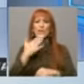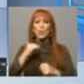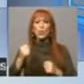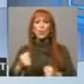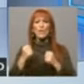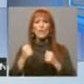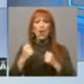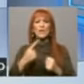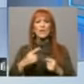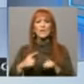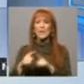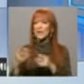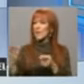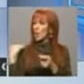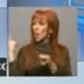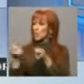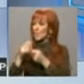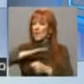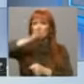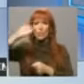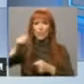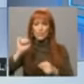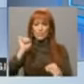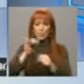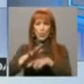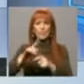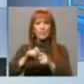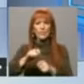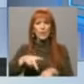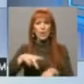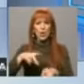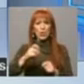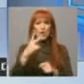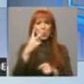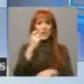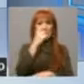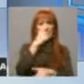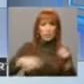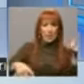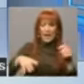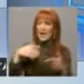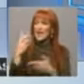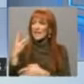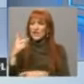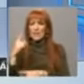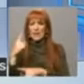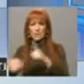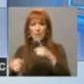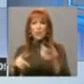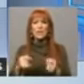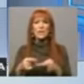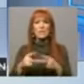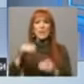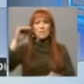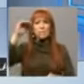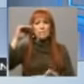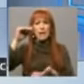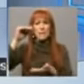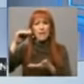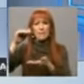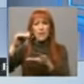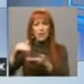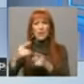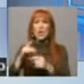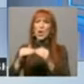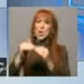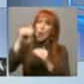e nas terras altas, e agitação marítima de noroeste com 2,5 m, 3,5 m junto ao Cabo Carvoeiro, com tendência a diminuir, mais